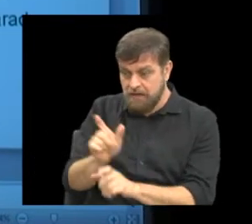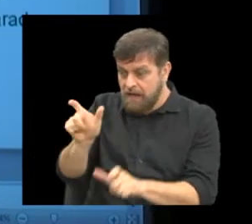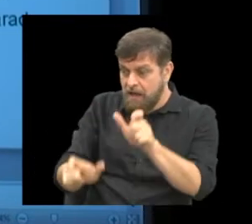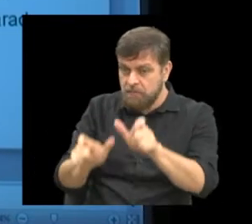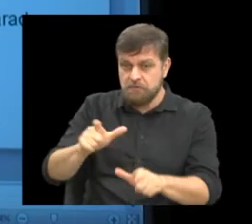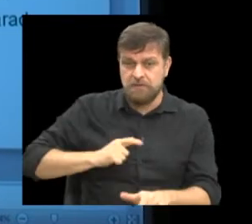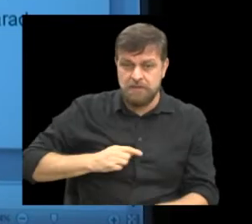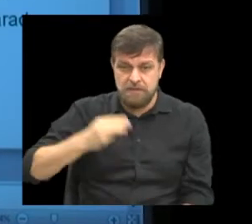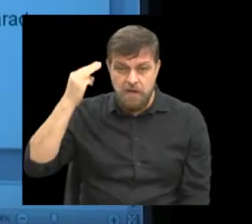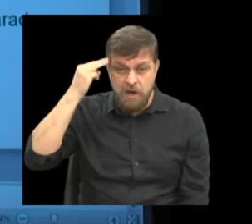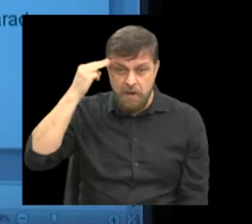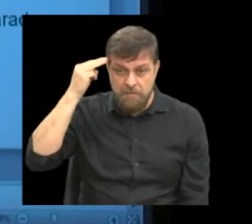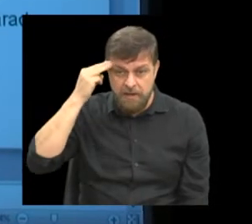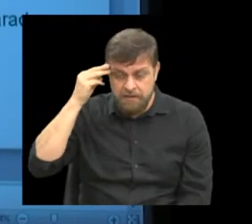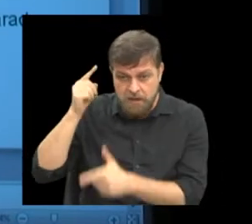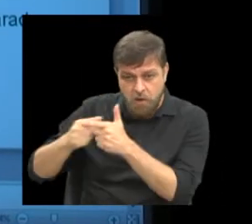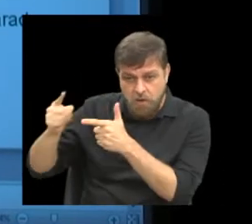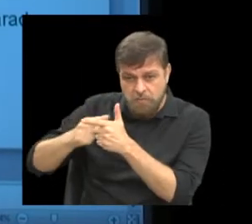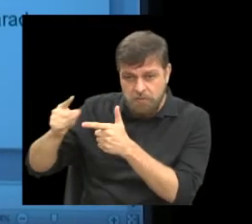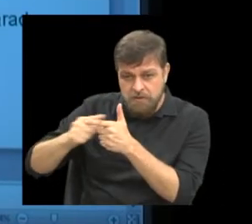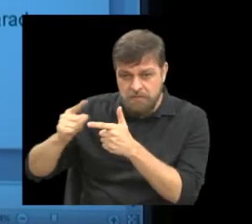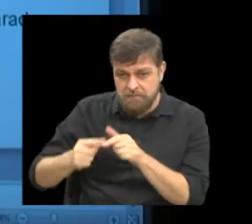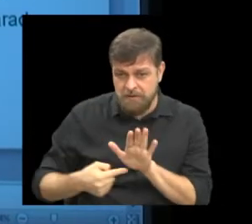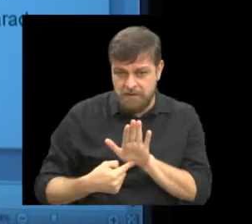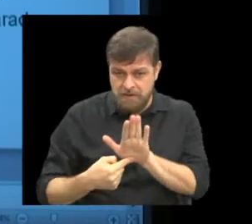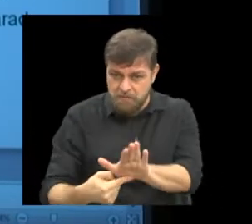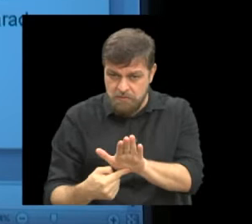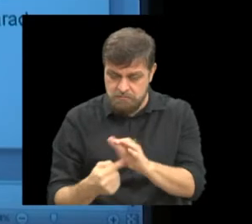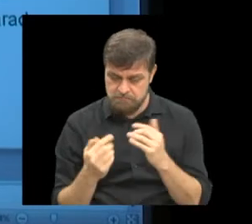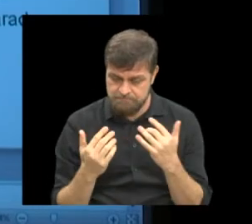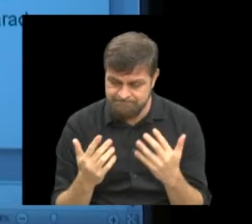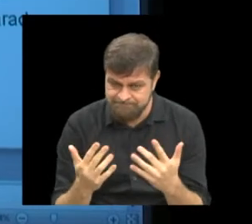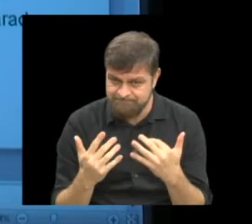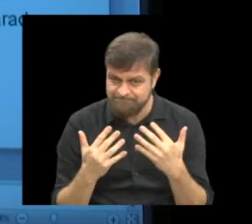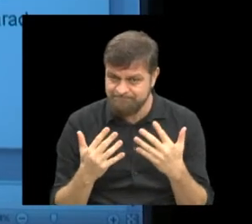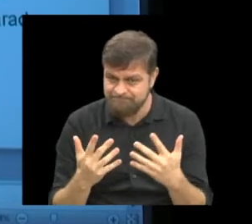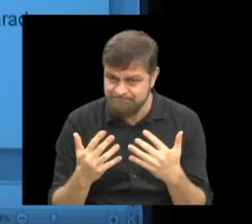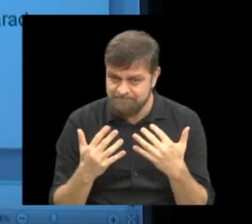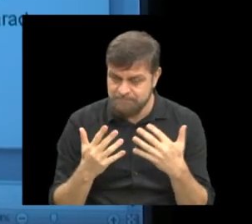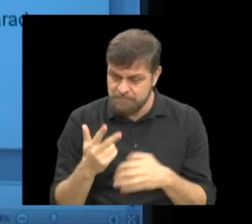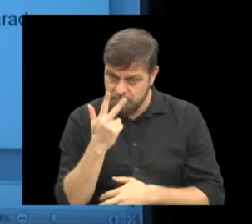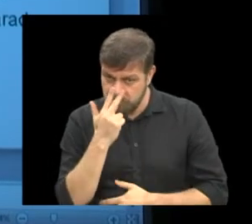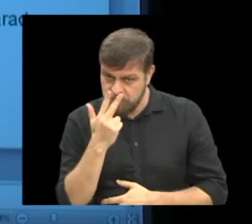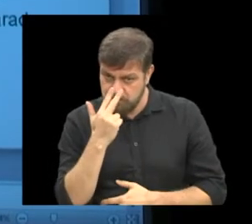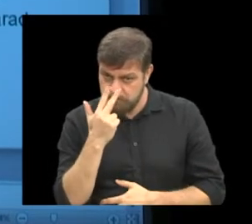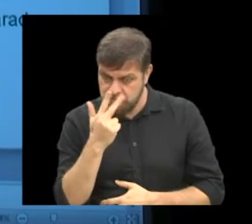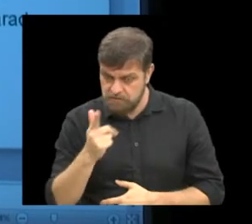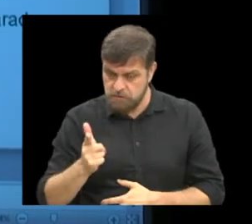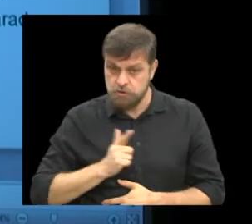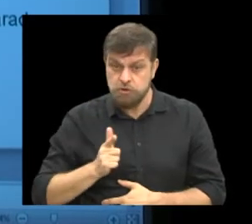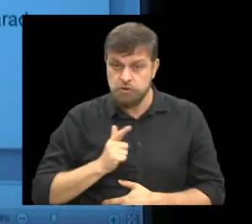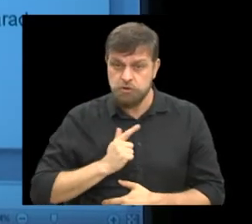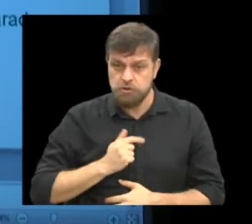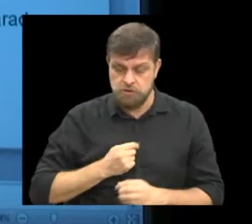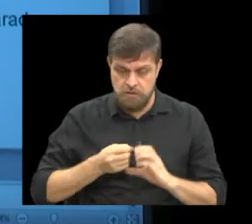mental. Nessa primeira edição, sintomas autísticos semelhantes eram classificados como um subgrupo da